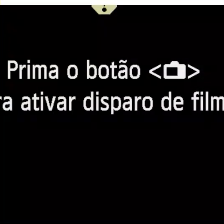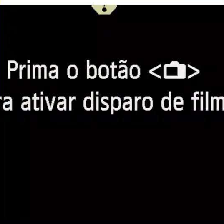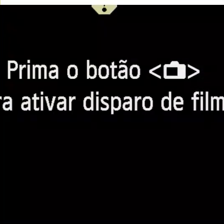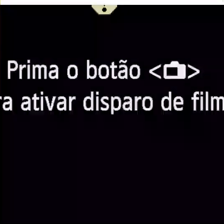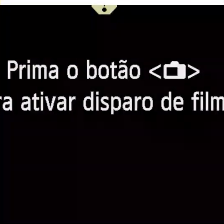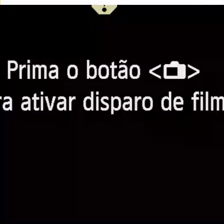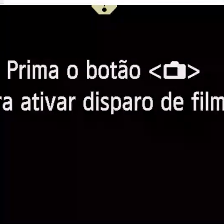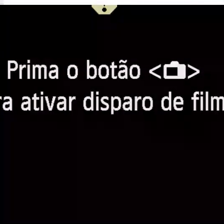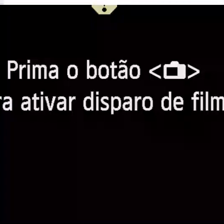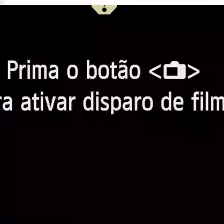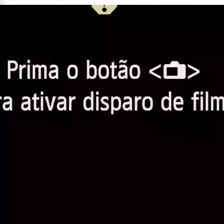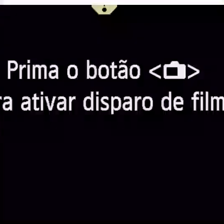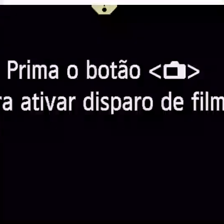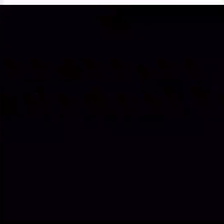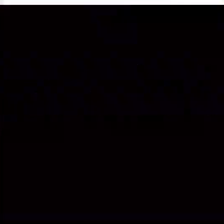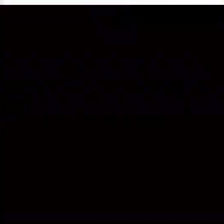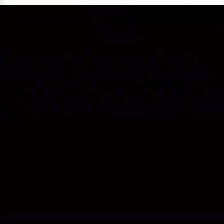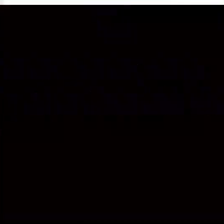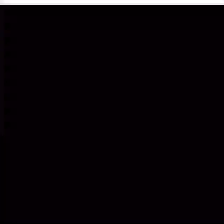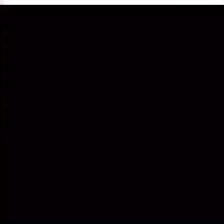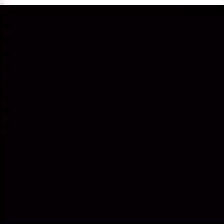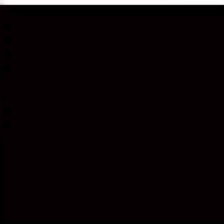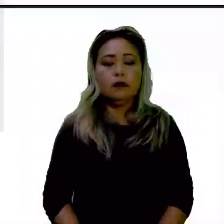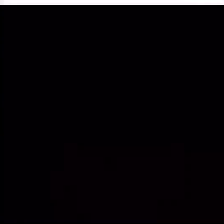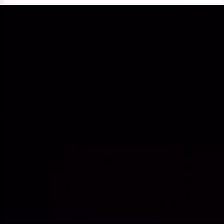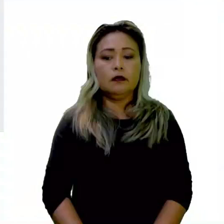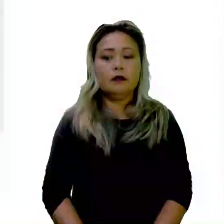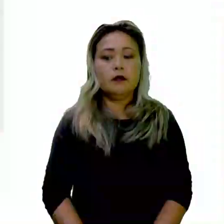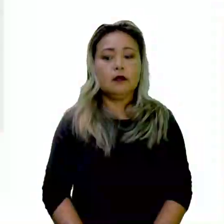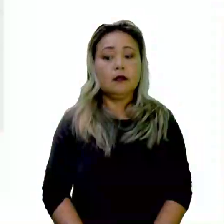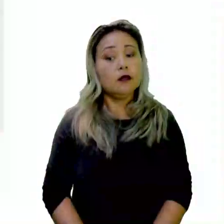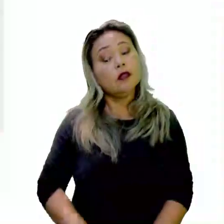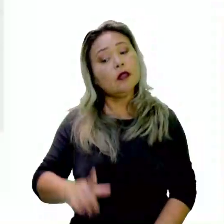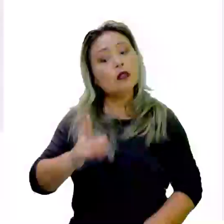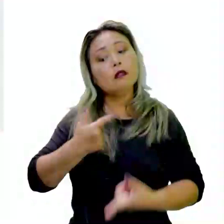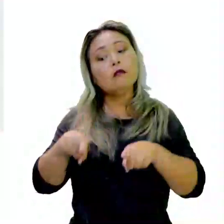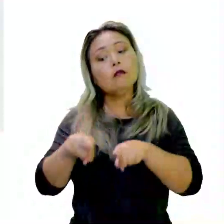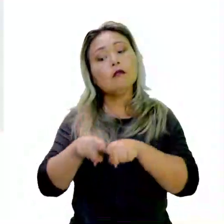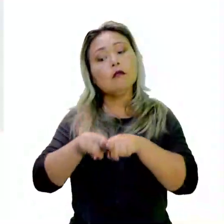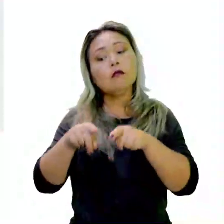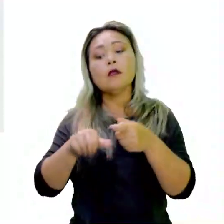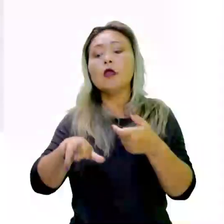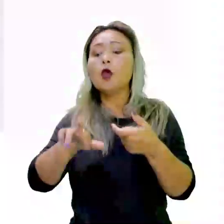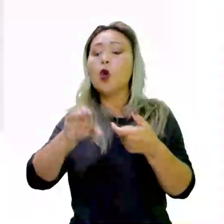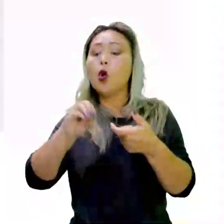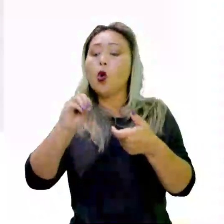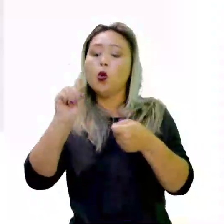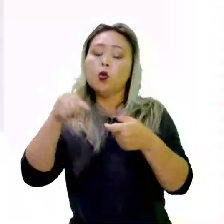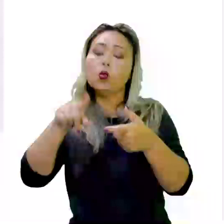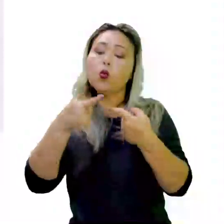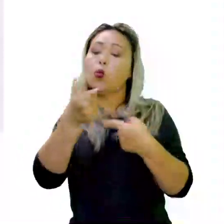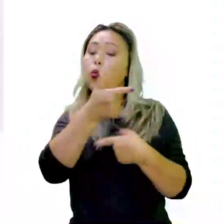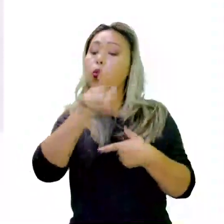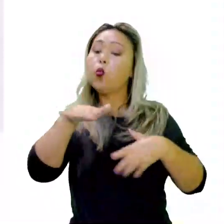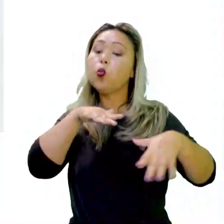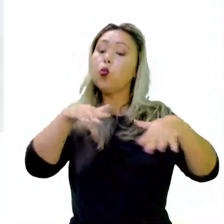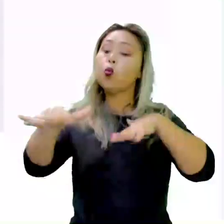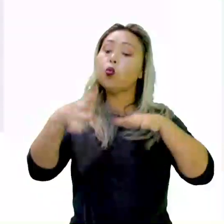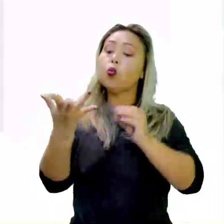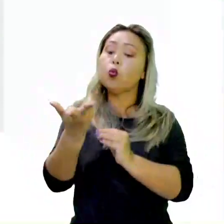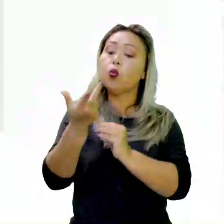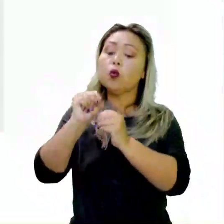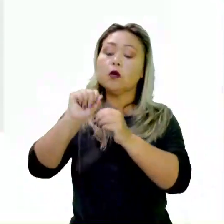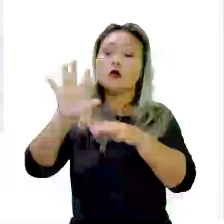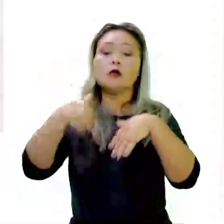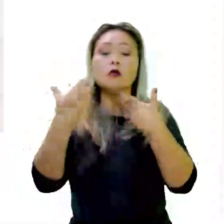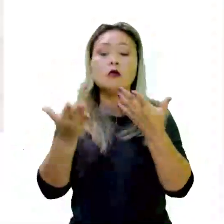morte aí. Ok. Então, também tivemos o Rococó, um outro movimento